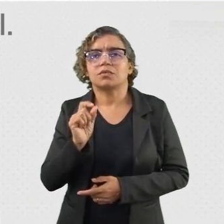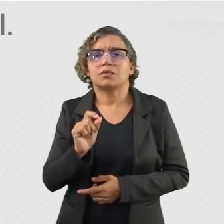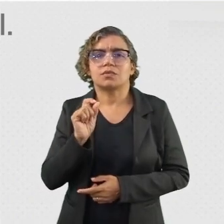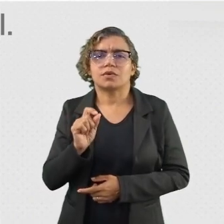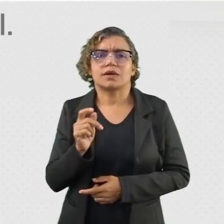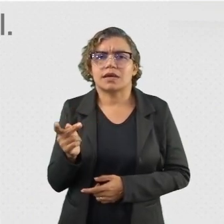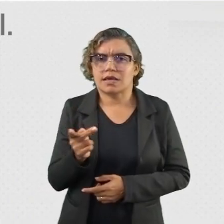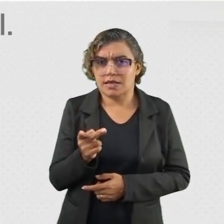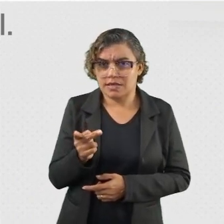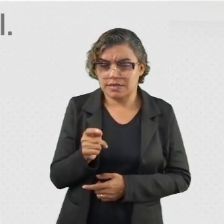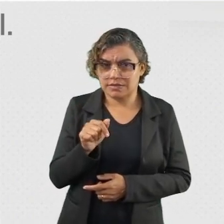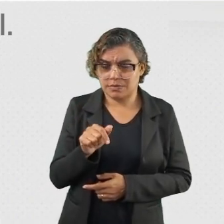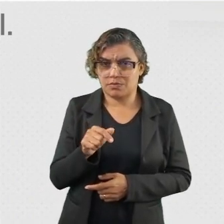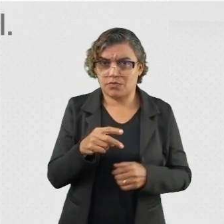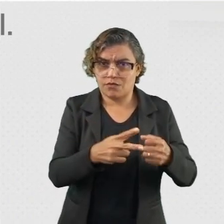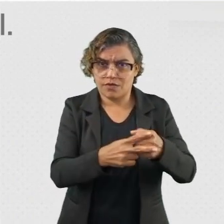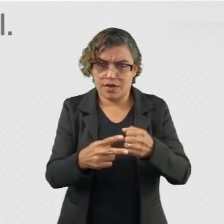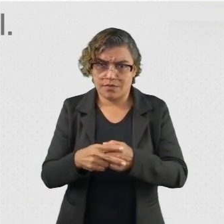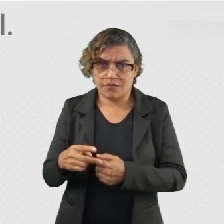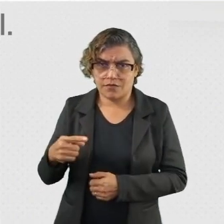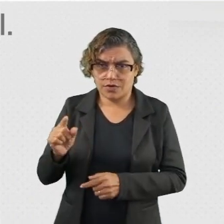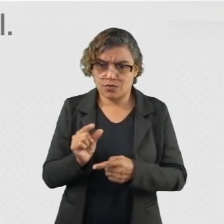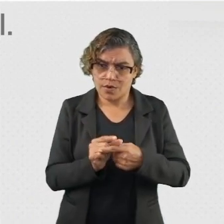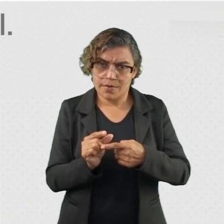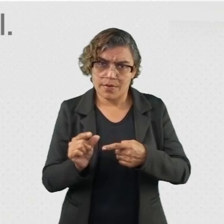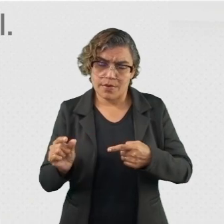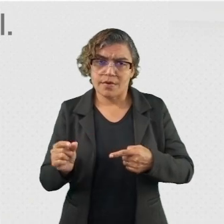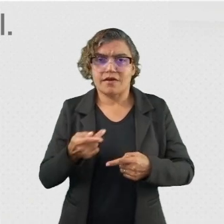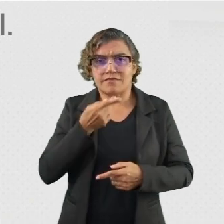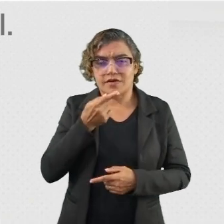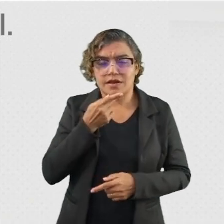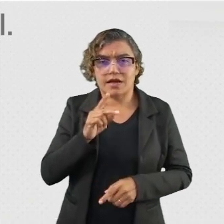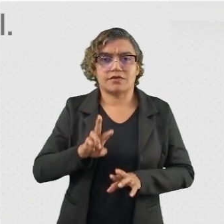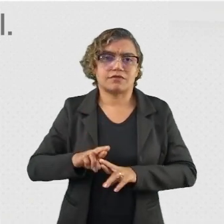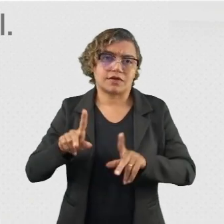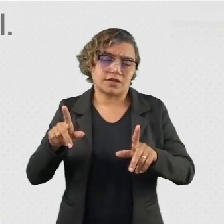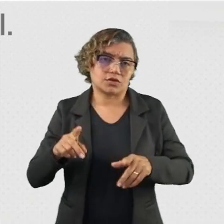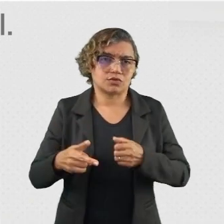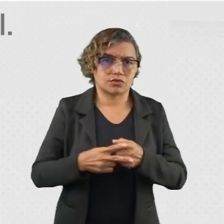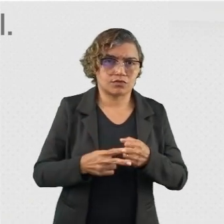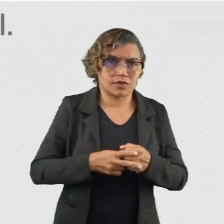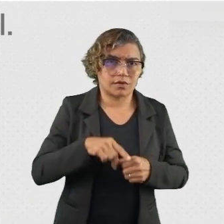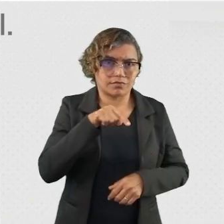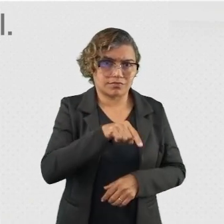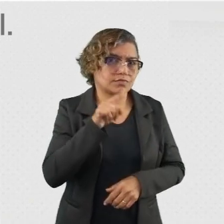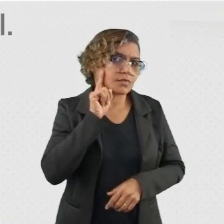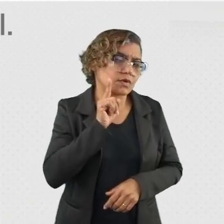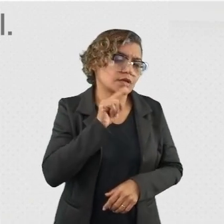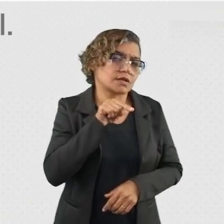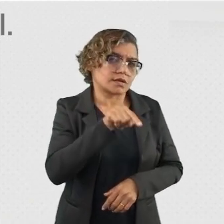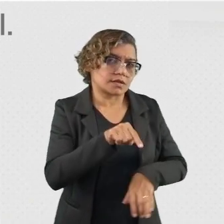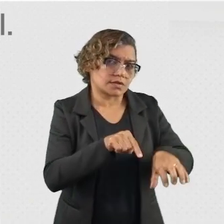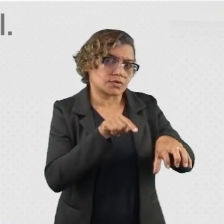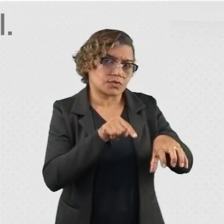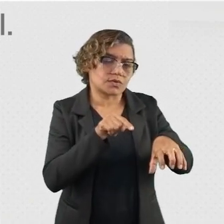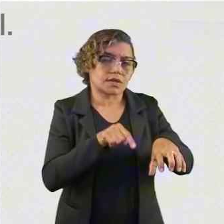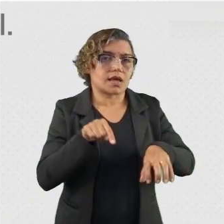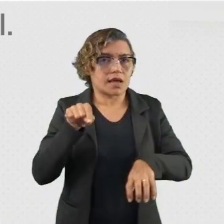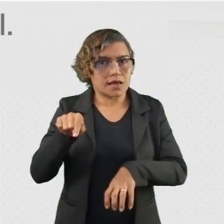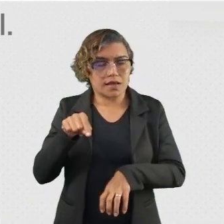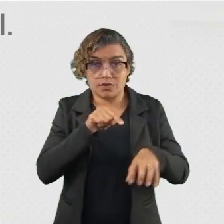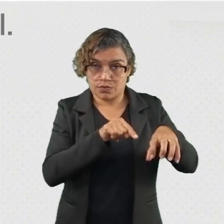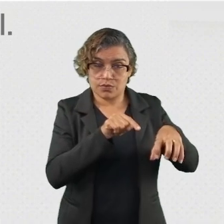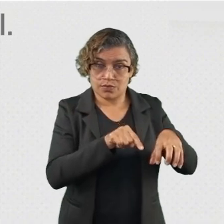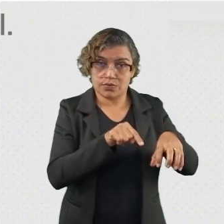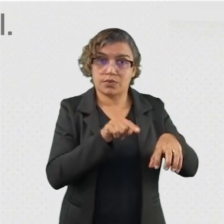eles terminam na sua conjugação é diferente dos verbos americanos, que são considerados no inglês